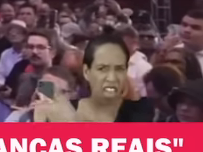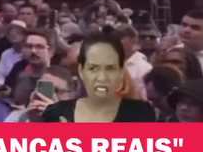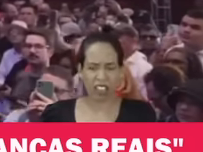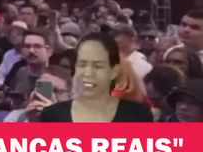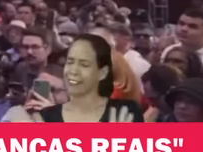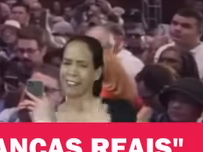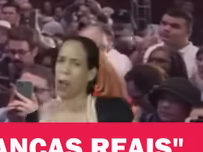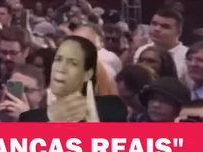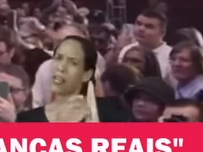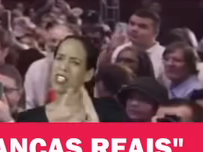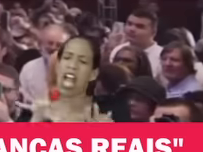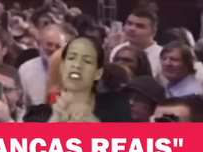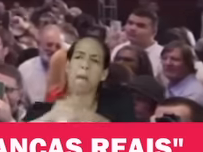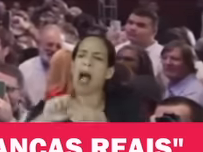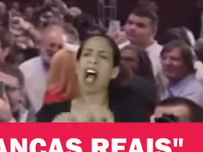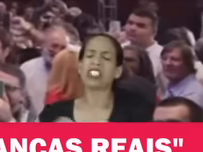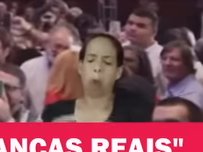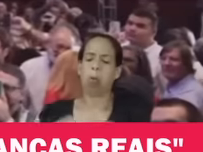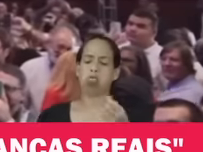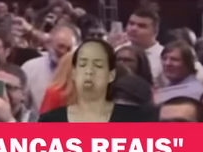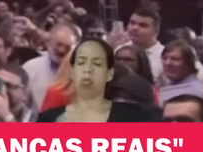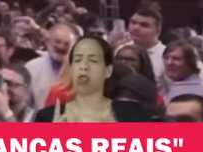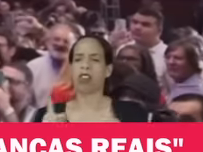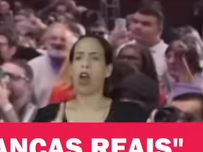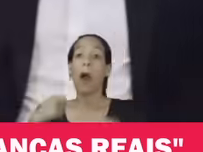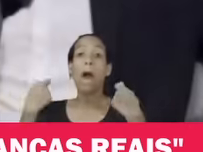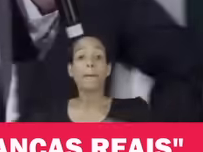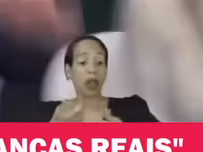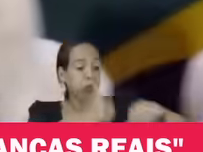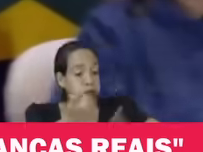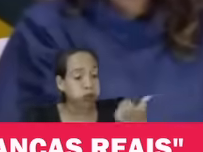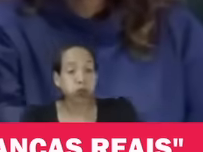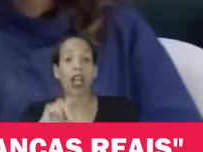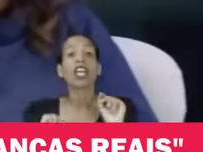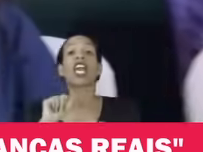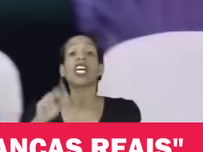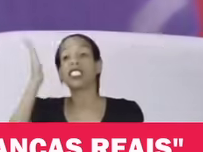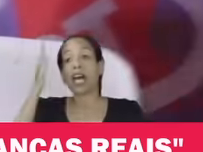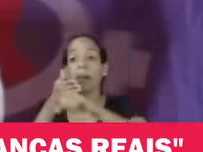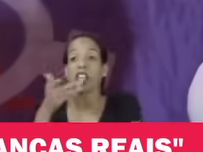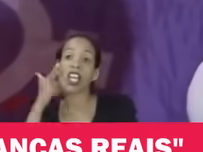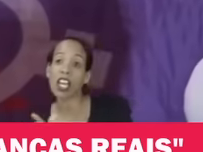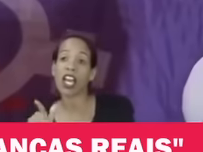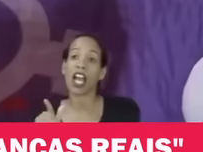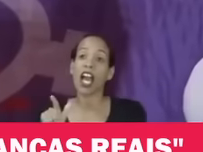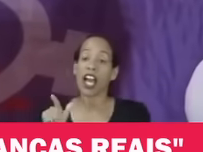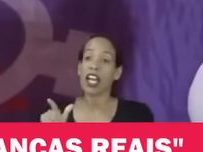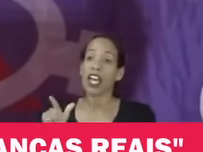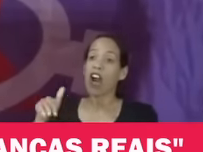O partido não é massa de manobra de candidato. O partido tem que avaliar quem é que tem condições de ganhar as